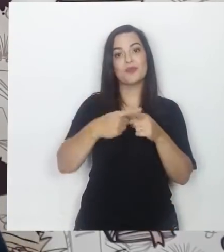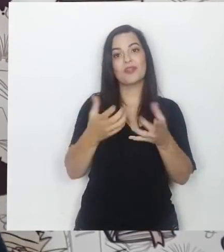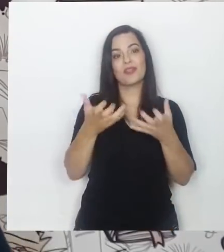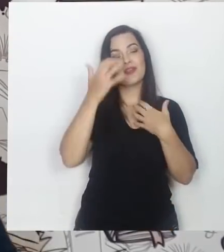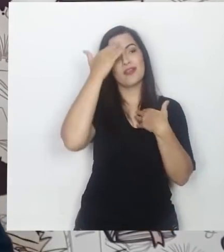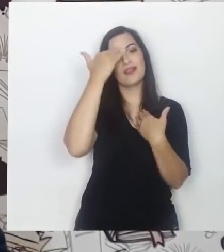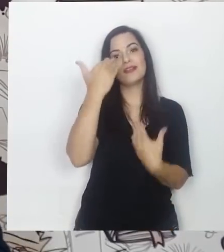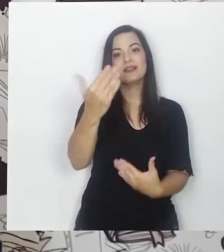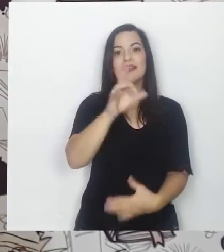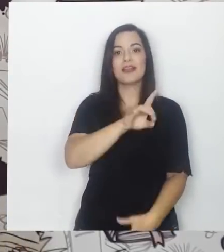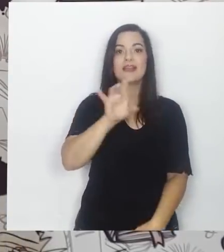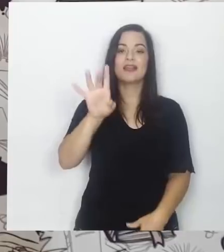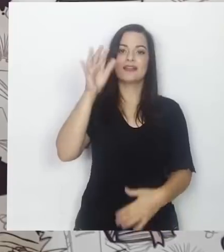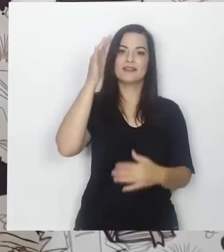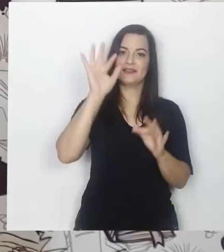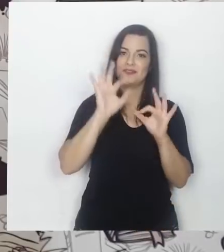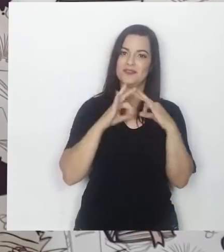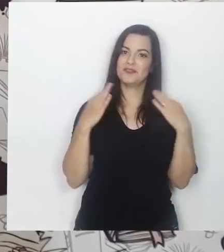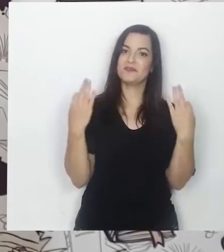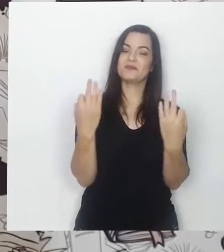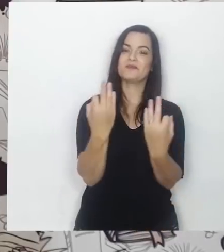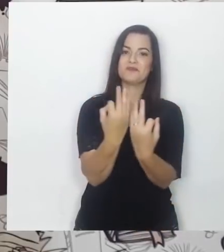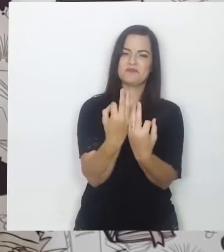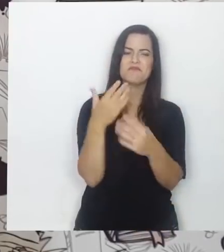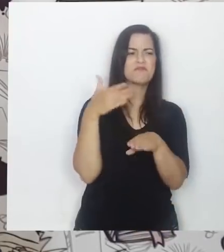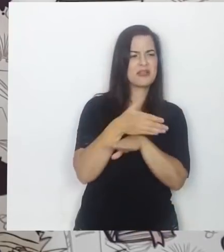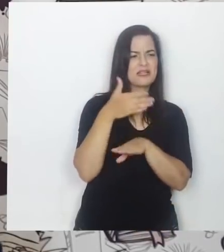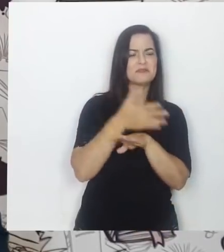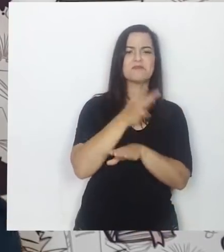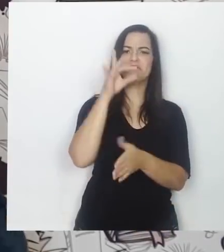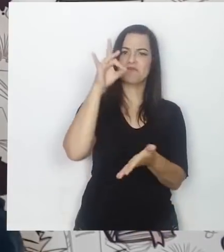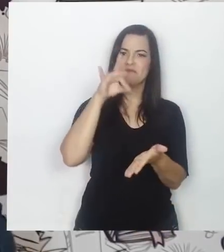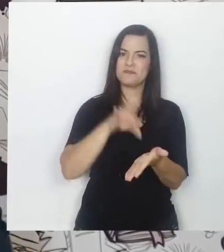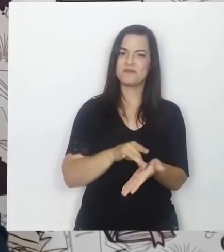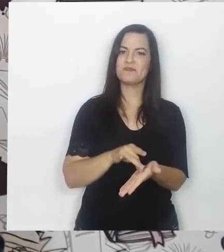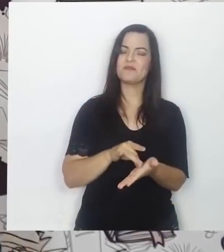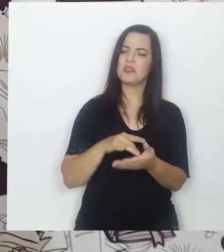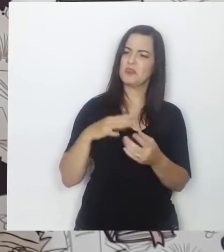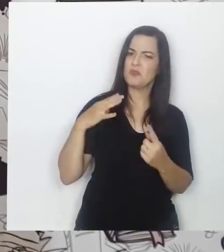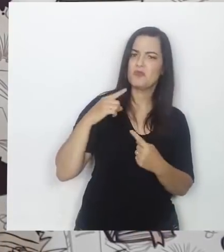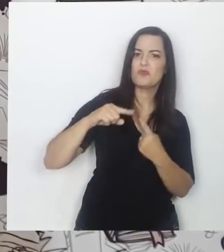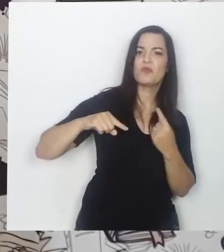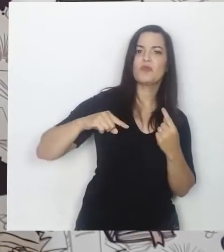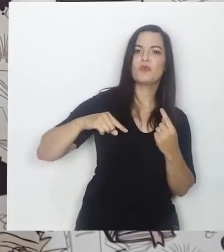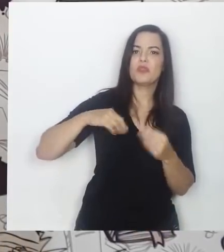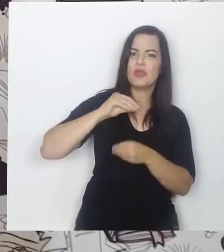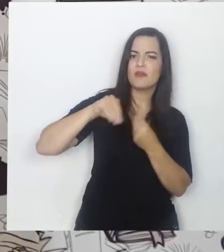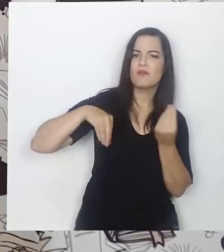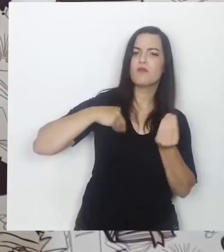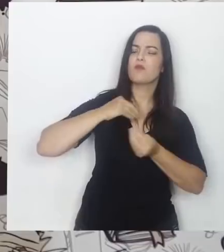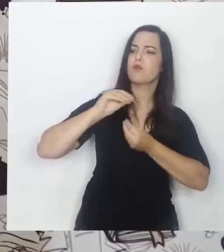envolveram, me procuraram em todos os canais de comunicação, queriam mandar o